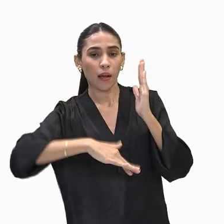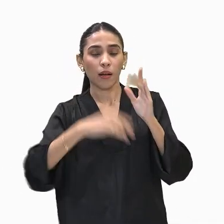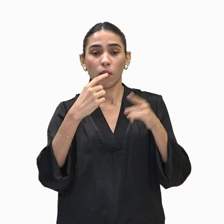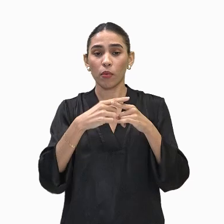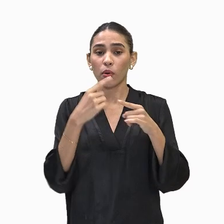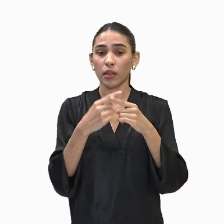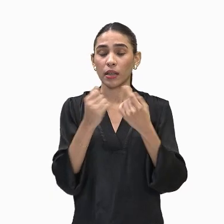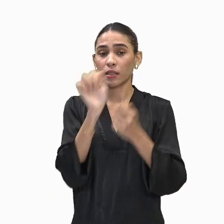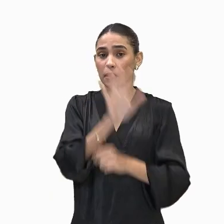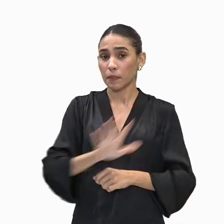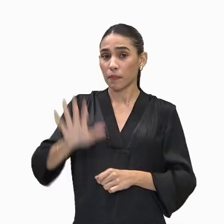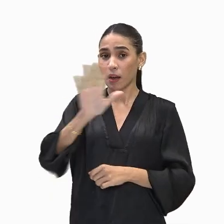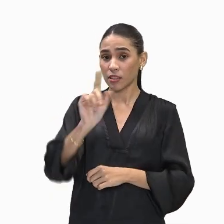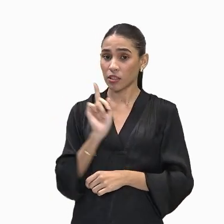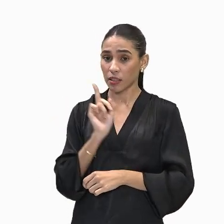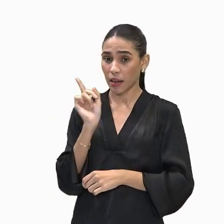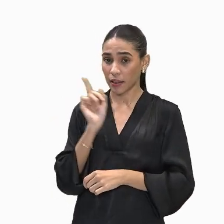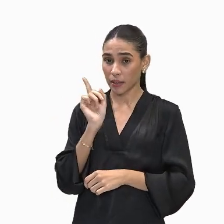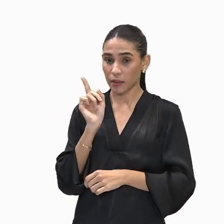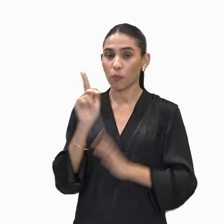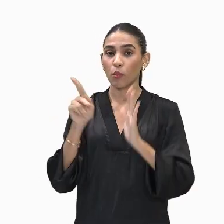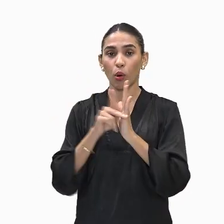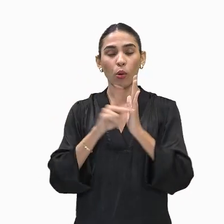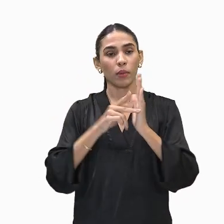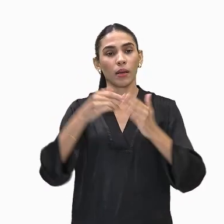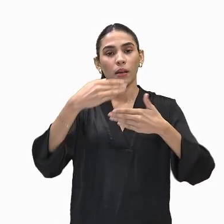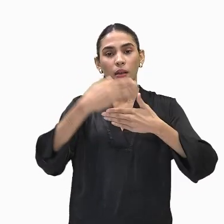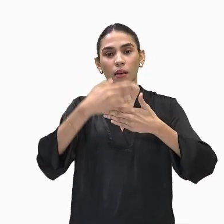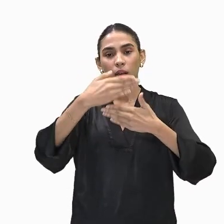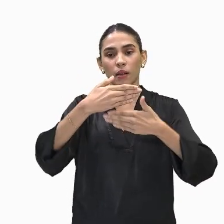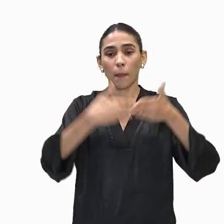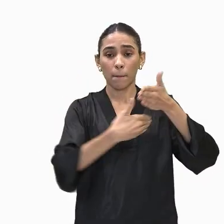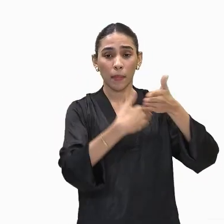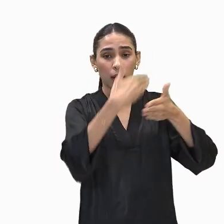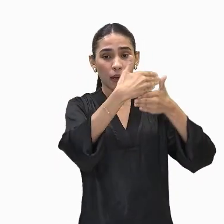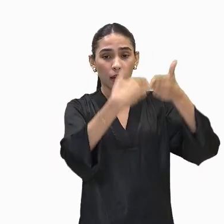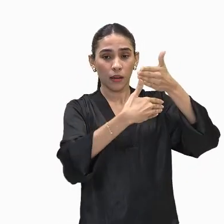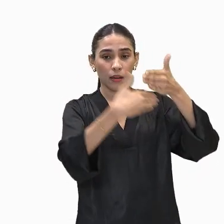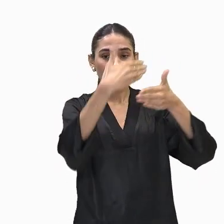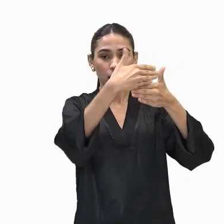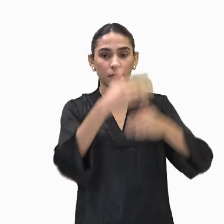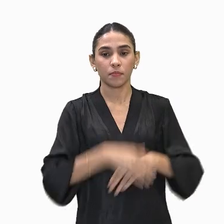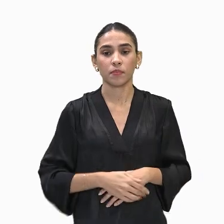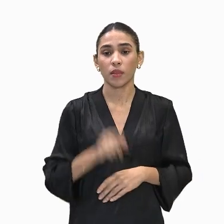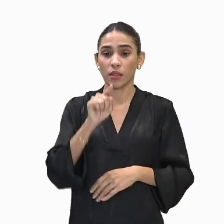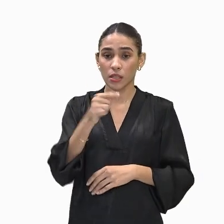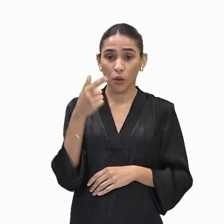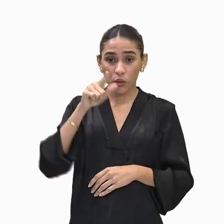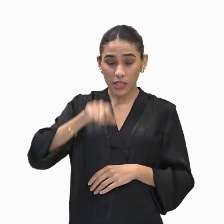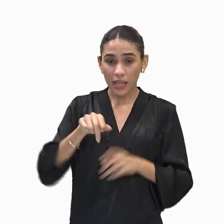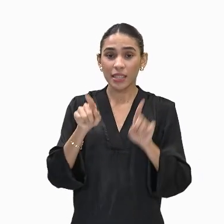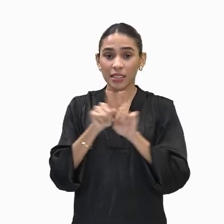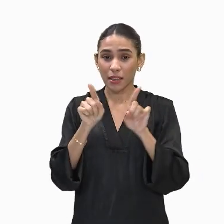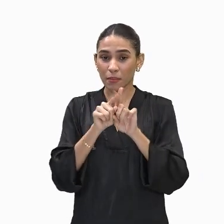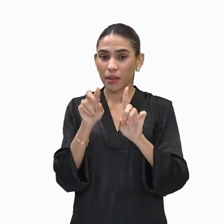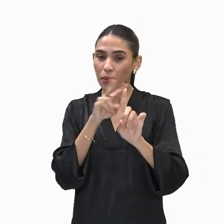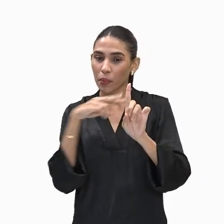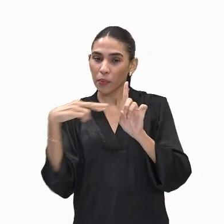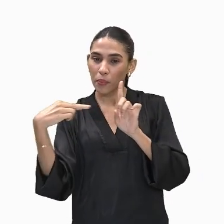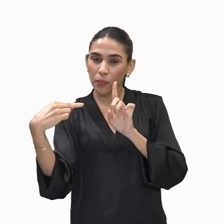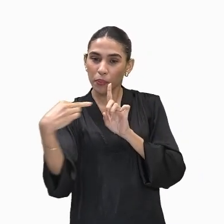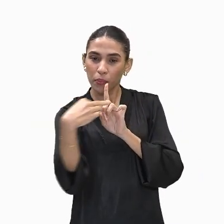numa parede, né, esse grafite, e olha só, a gente consegue ter até uma noção de perspectiva,